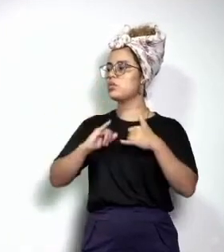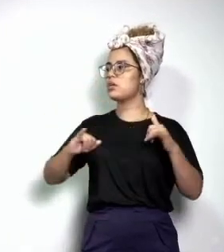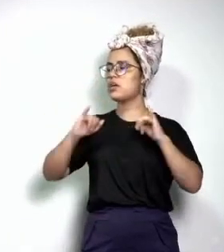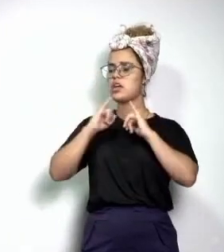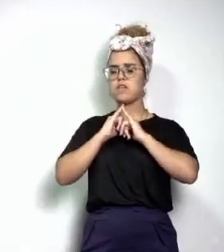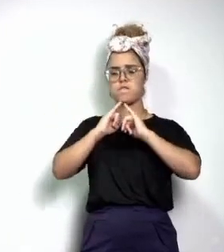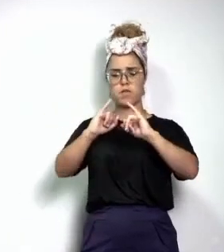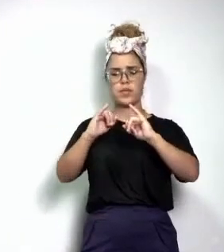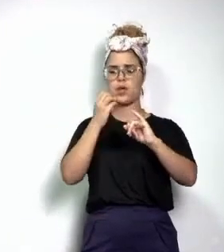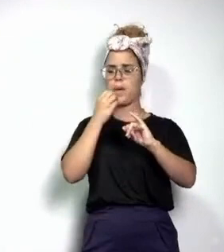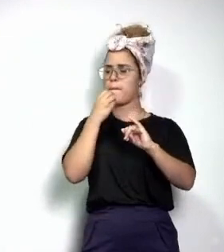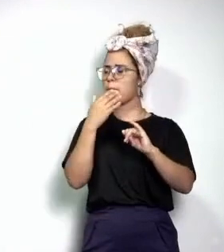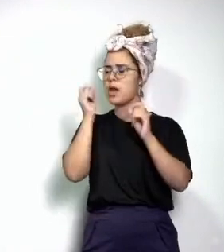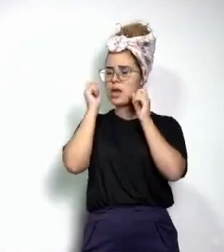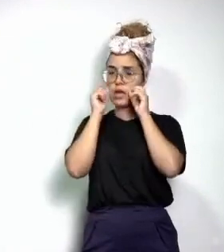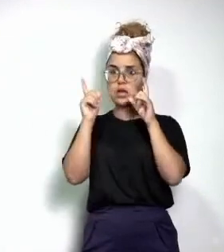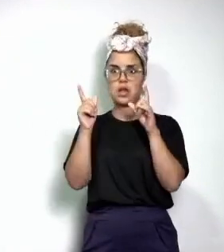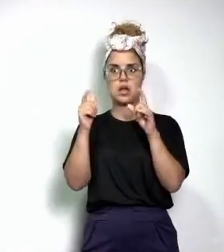bem nítidas